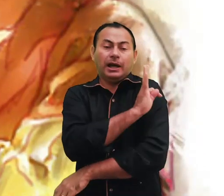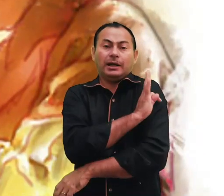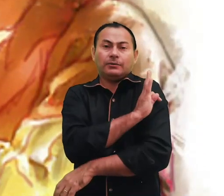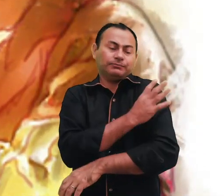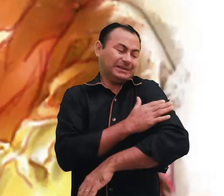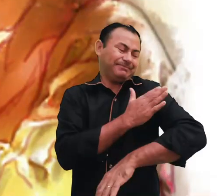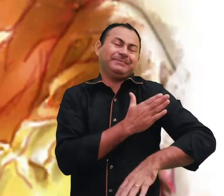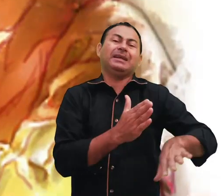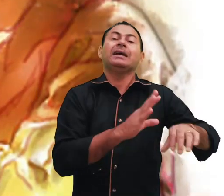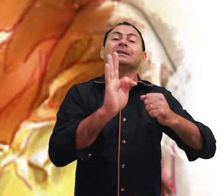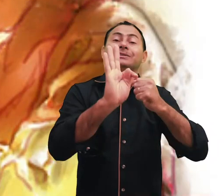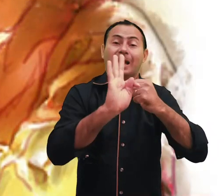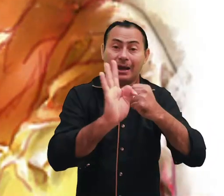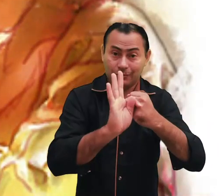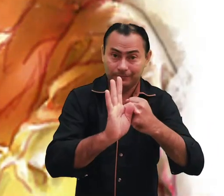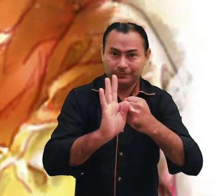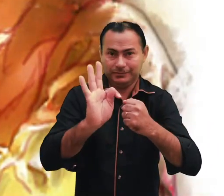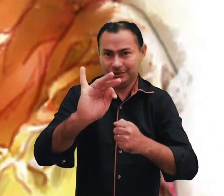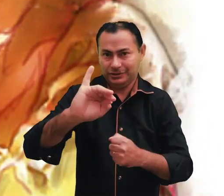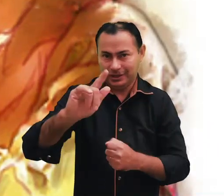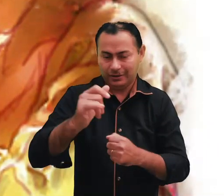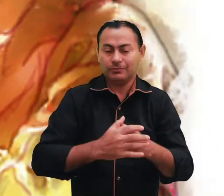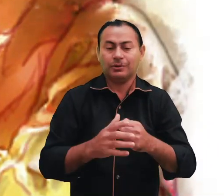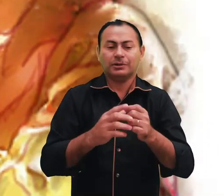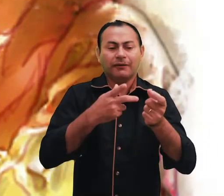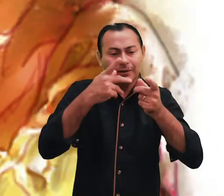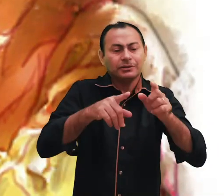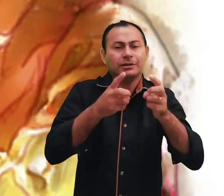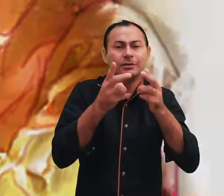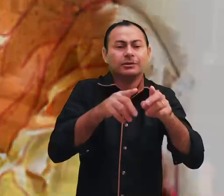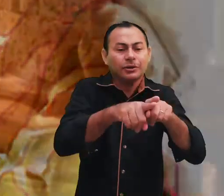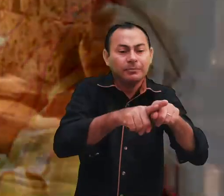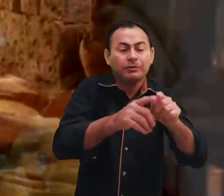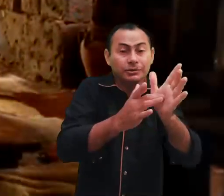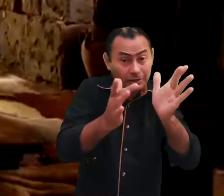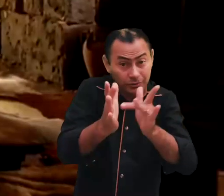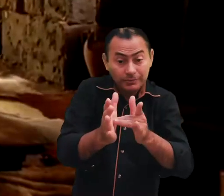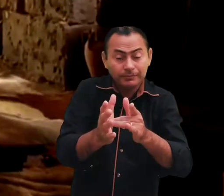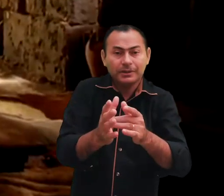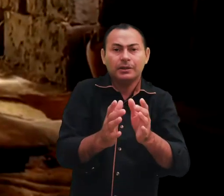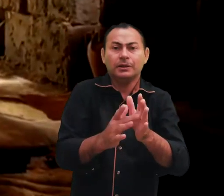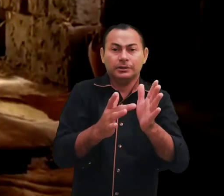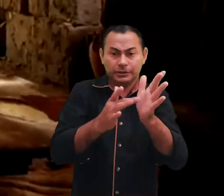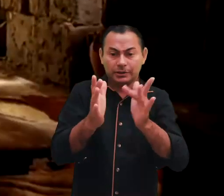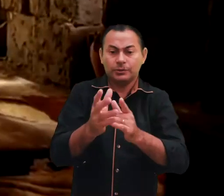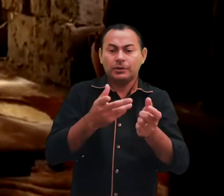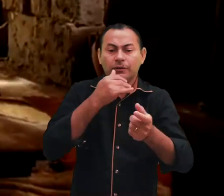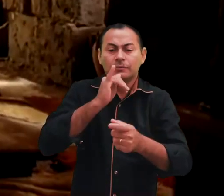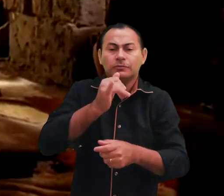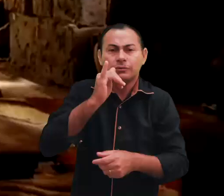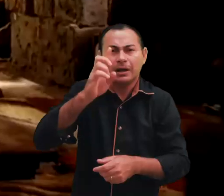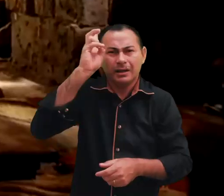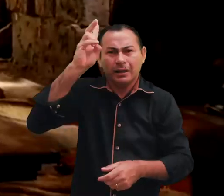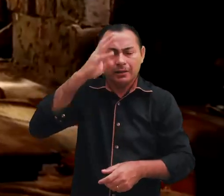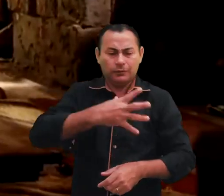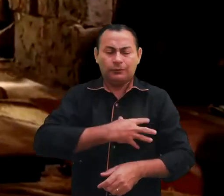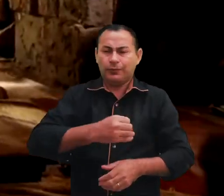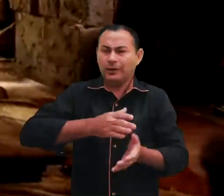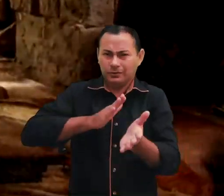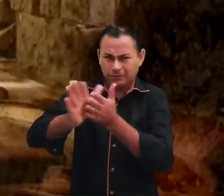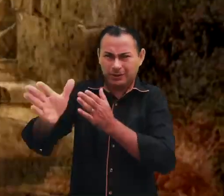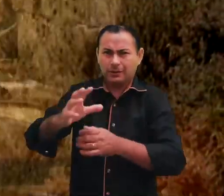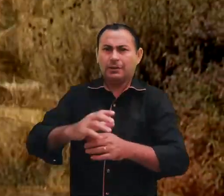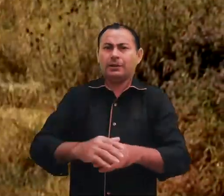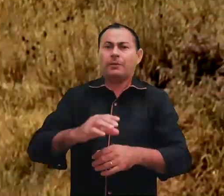uma vez concordando com o ensino de seu irmão Jesus. Jesus ensinou uma parábola do filho pródigo que ilustra Deus e